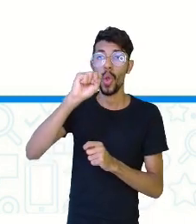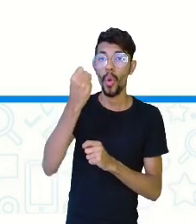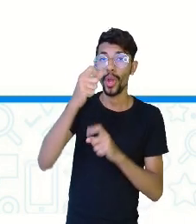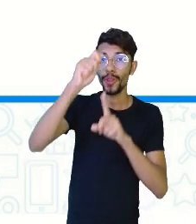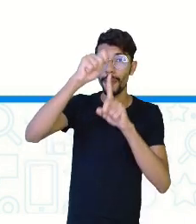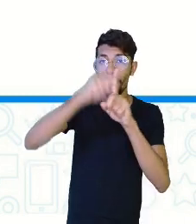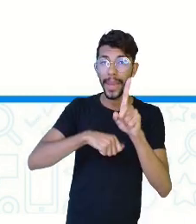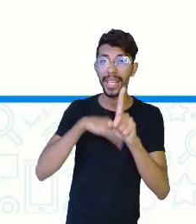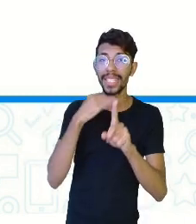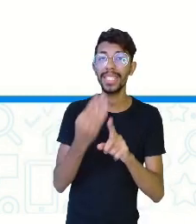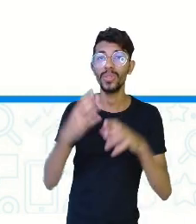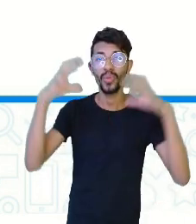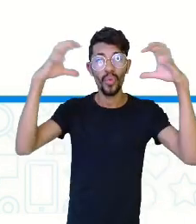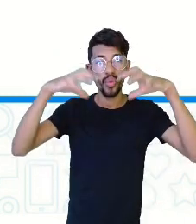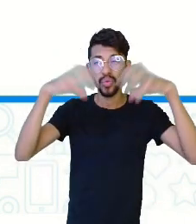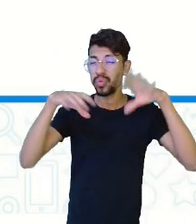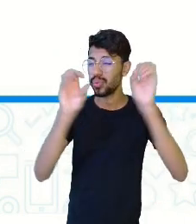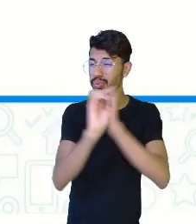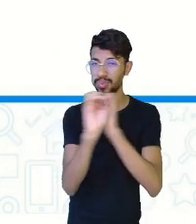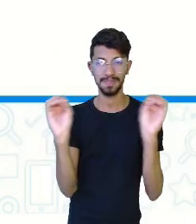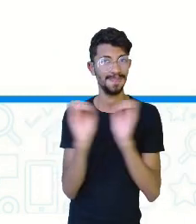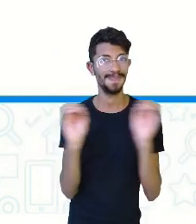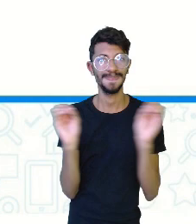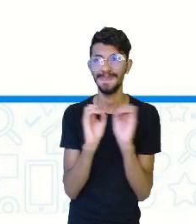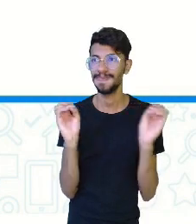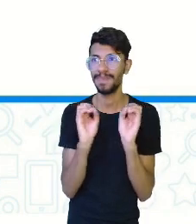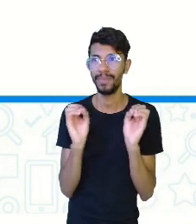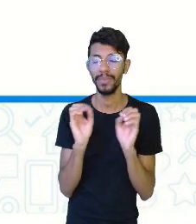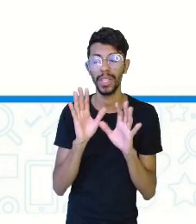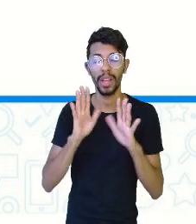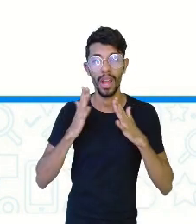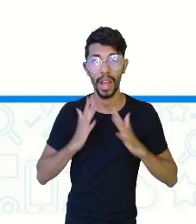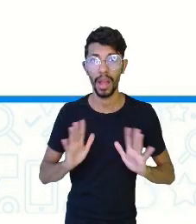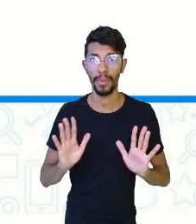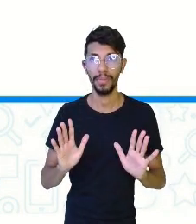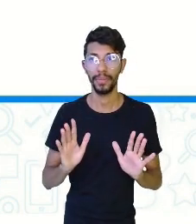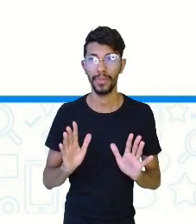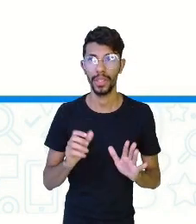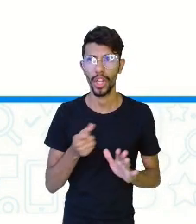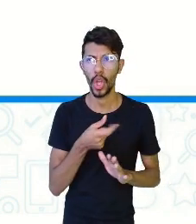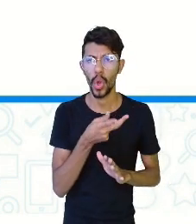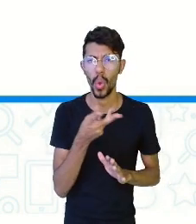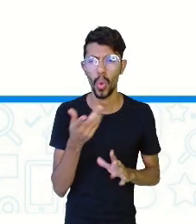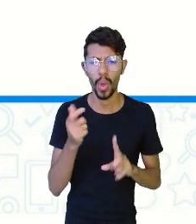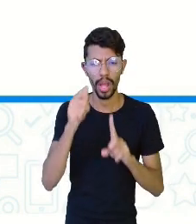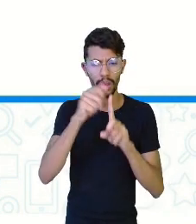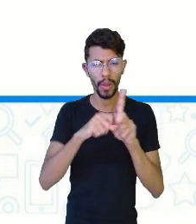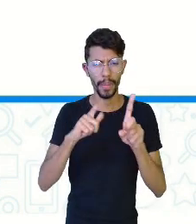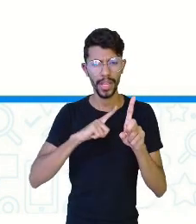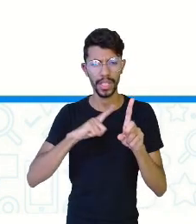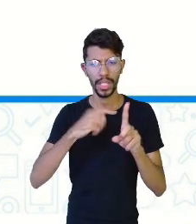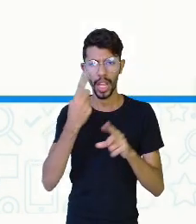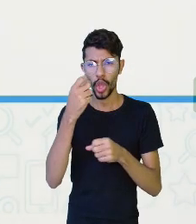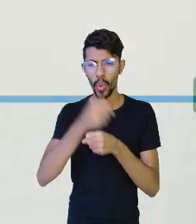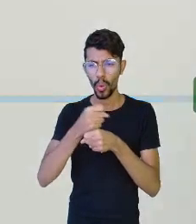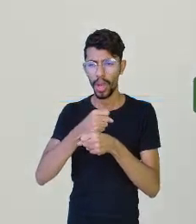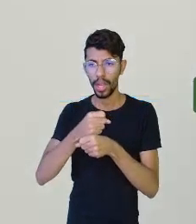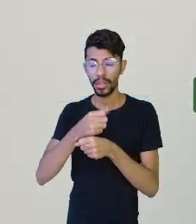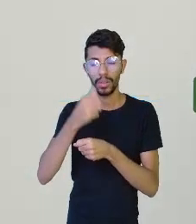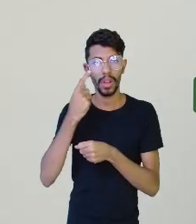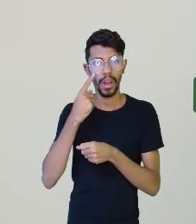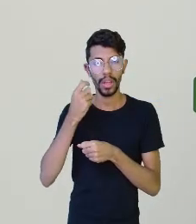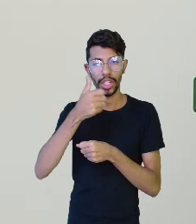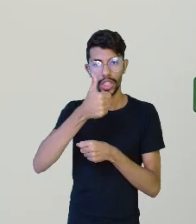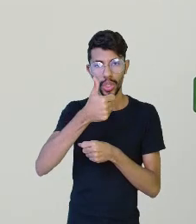ficar 8 meses sem chuva, para tudo. Quantos meses tem o ano? Quem lembra?